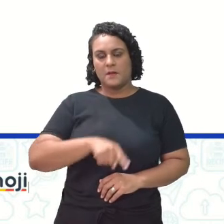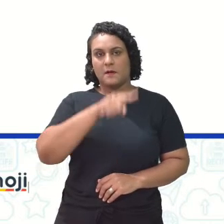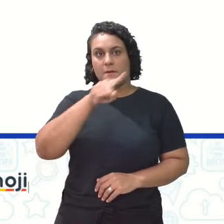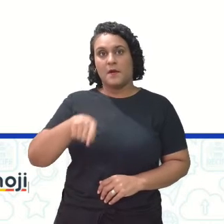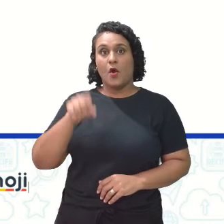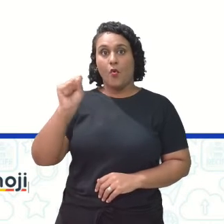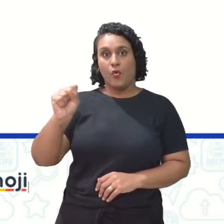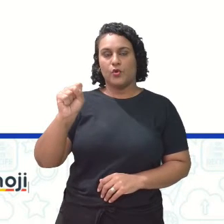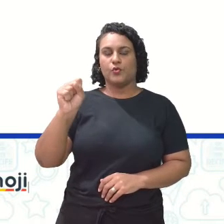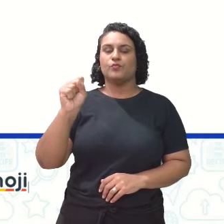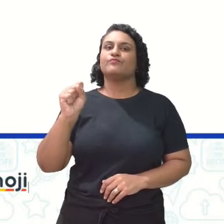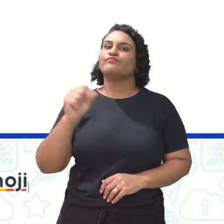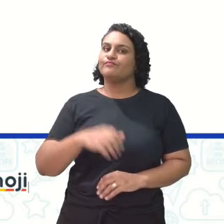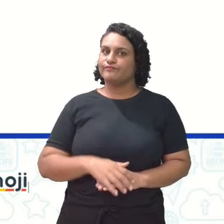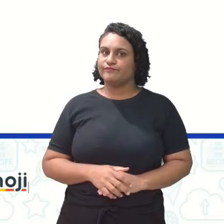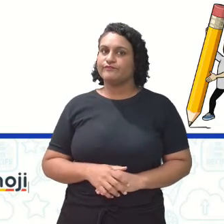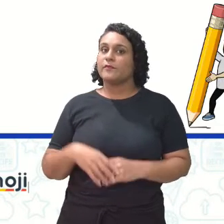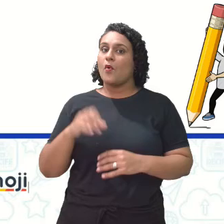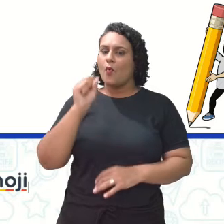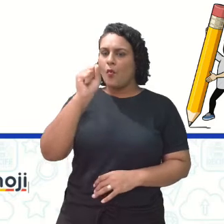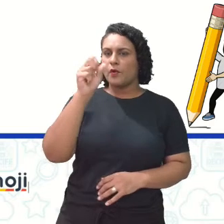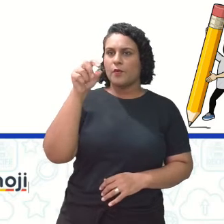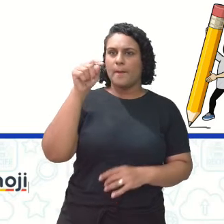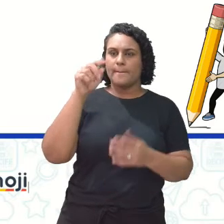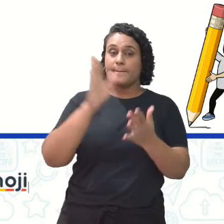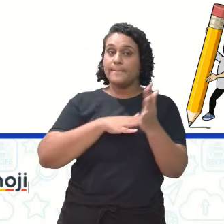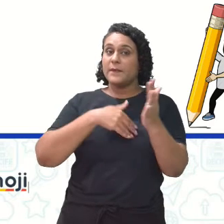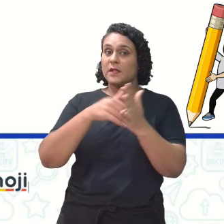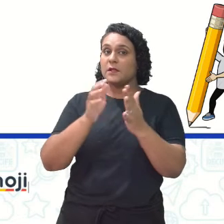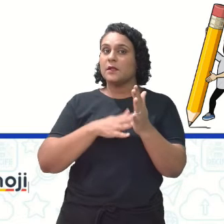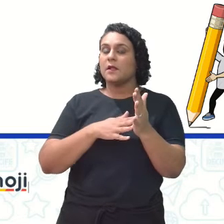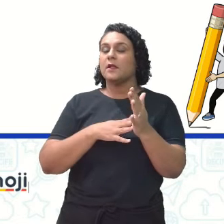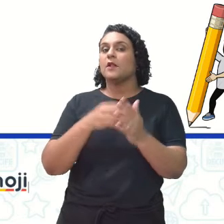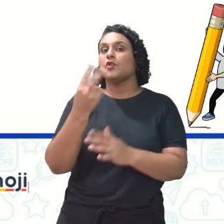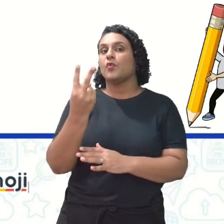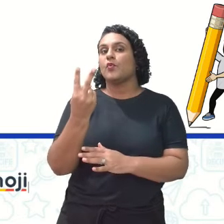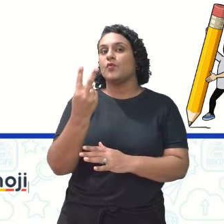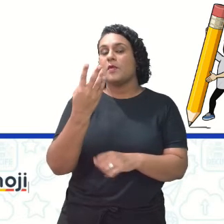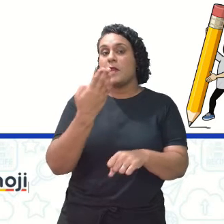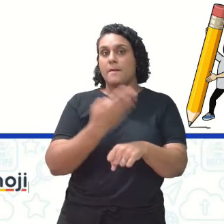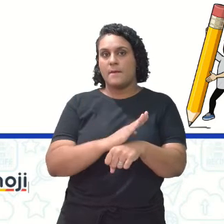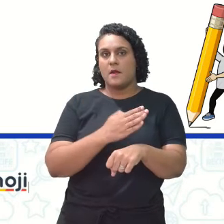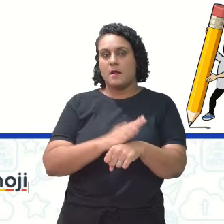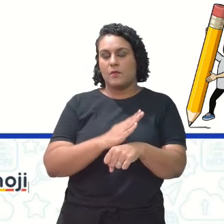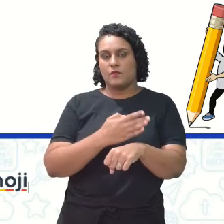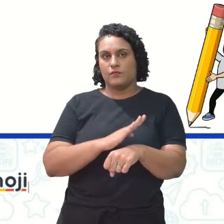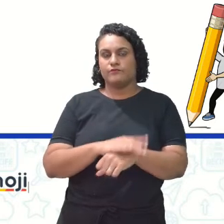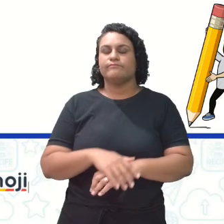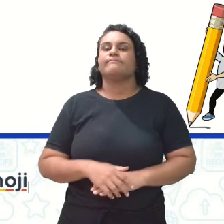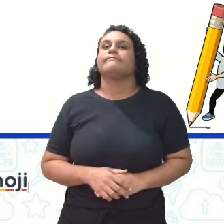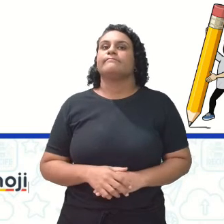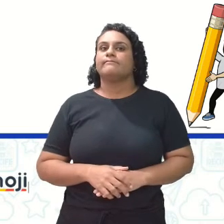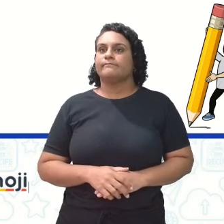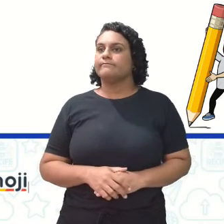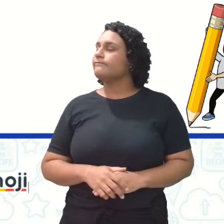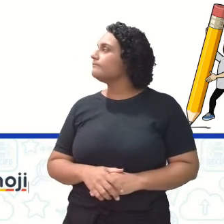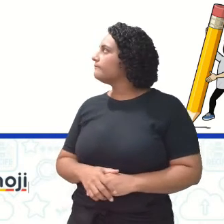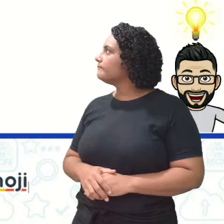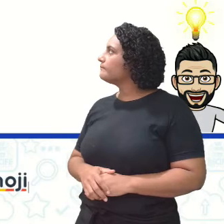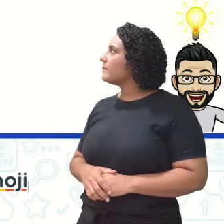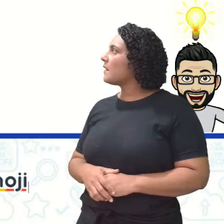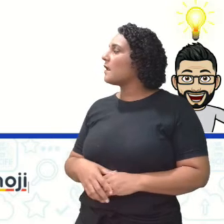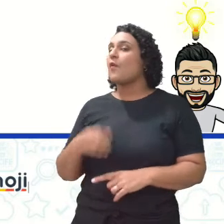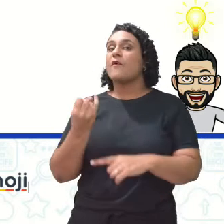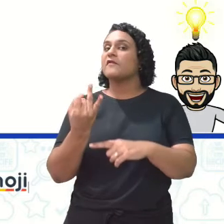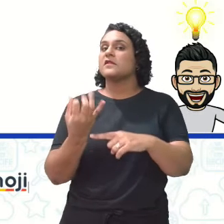iguais. Desses 8 pedacinhos iguais, eu pintei 2 de branco. Então, que fração é essa que está